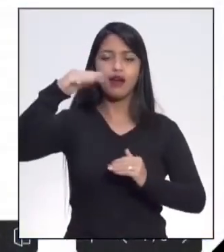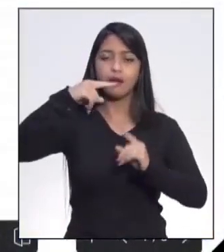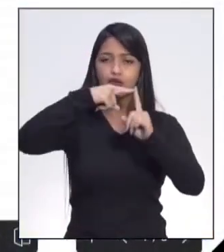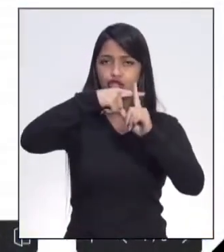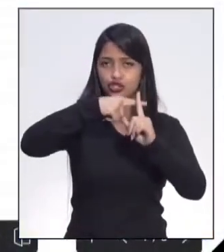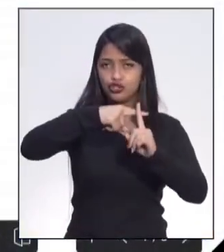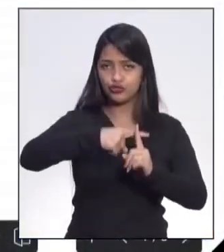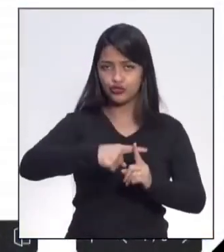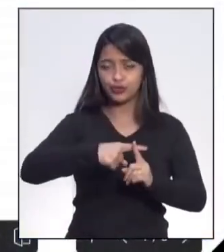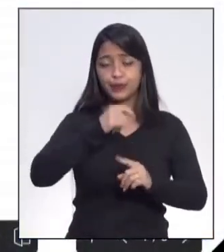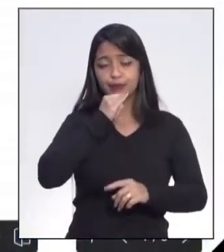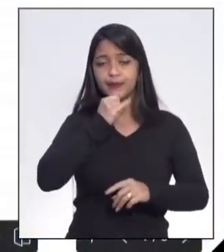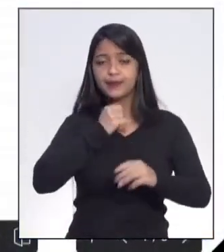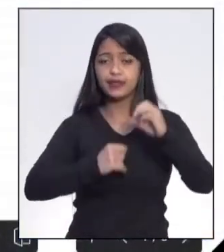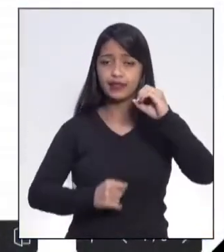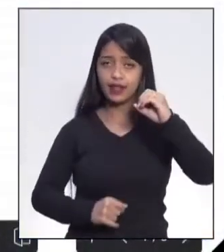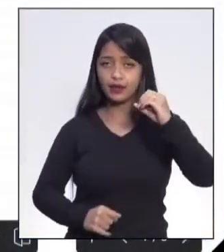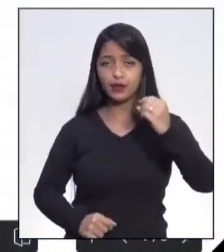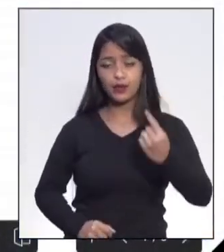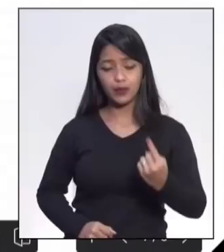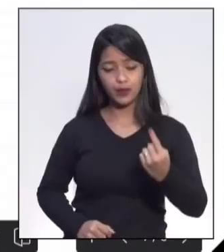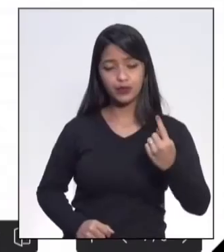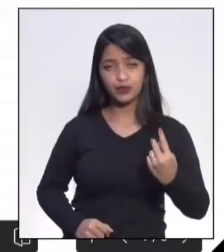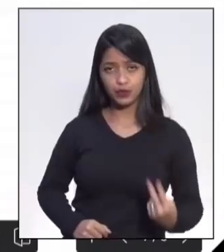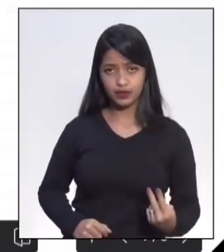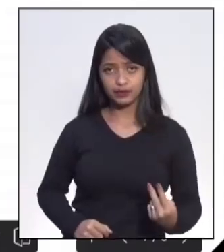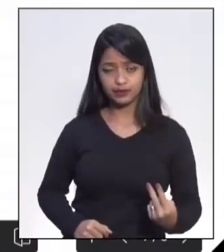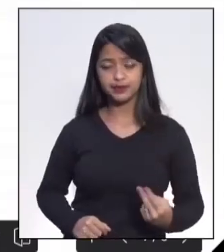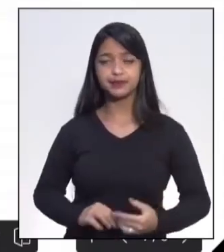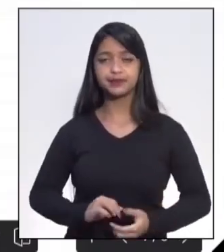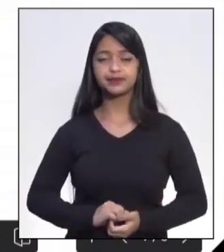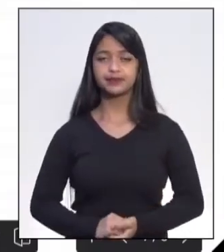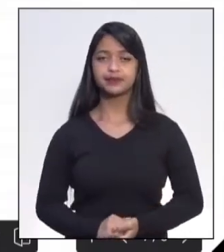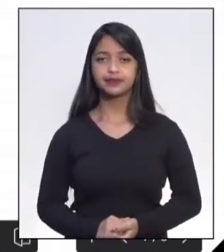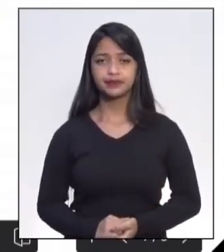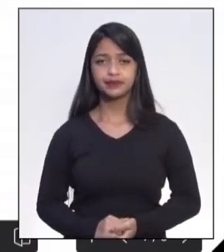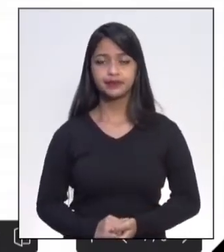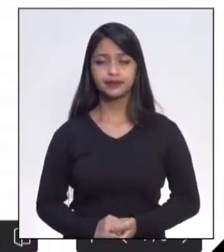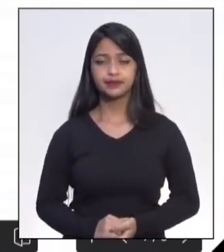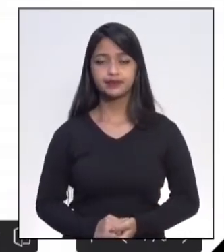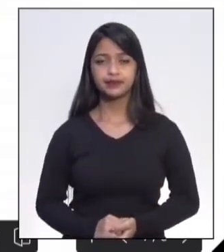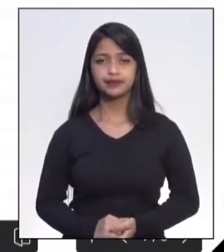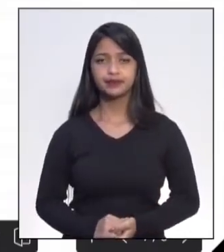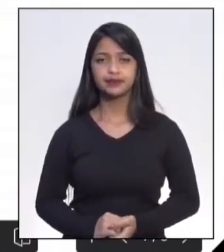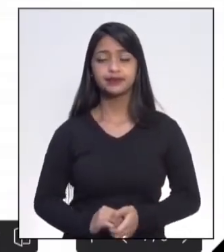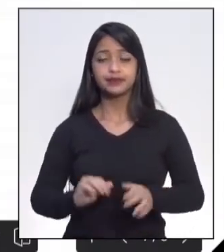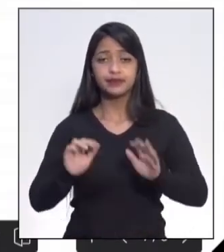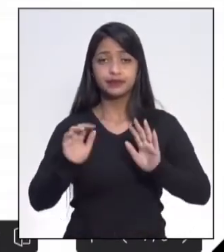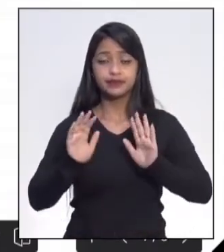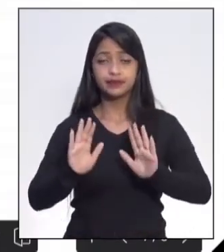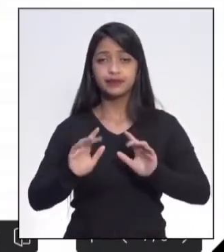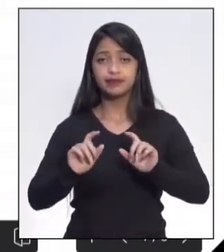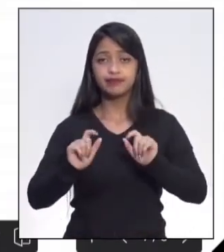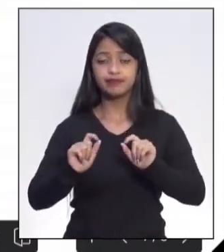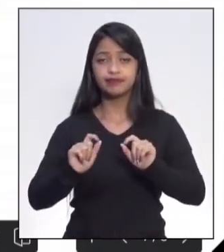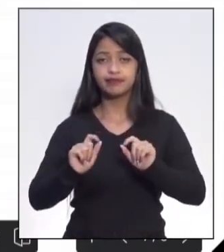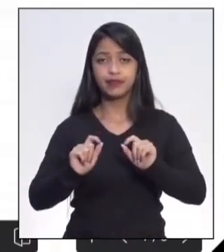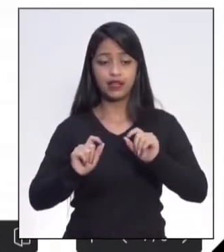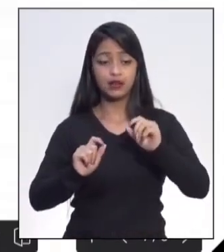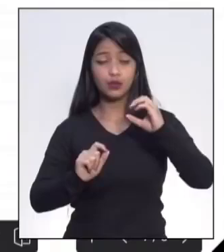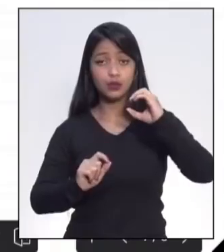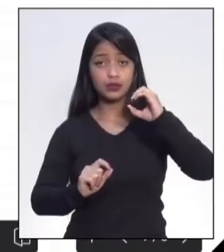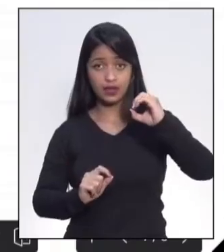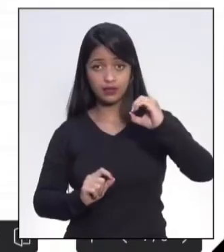eu vou colocar 0, 1 e 2. Mesmo o 0, pensando numa questão de